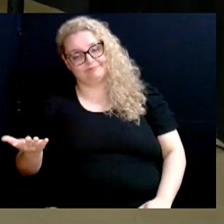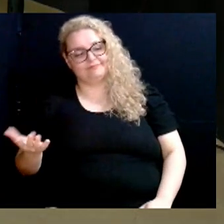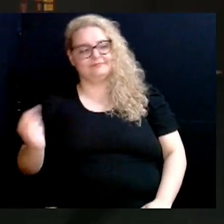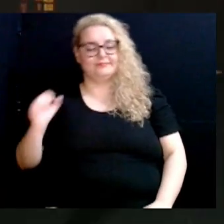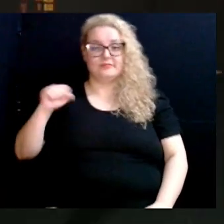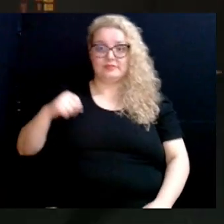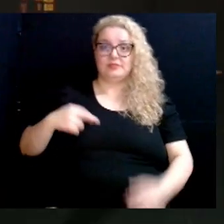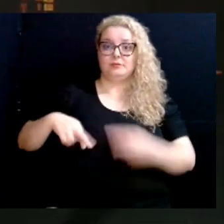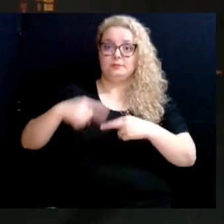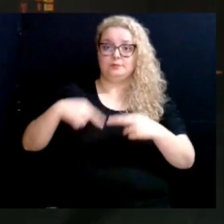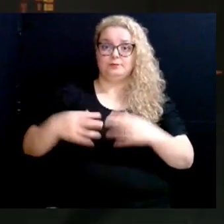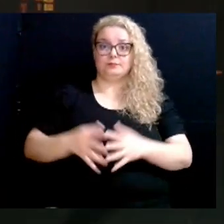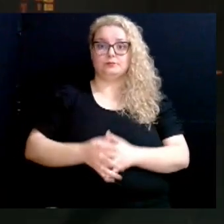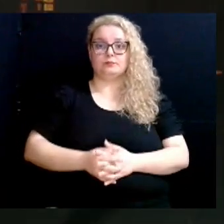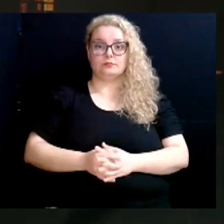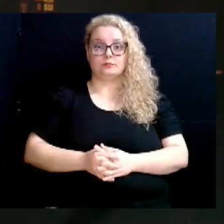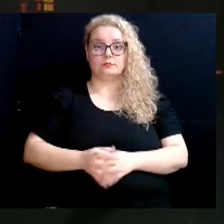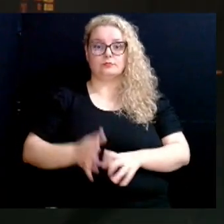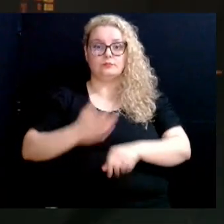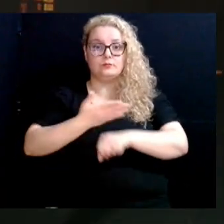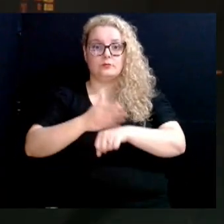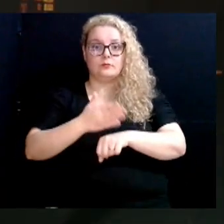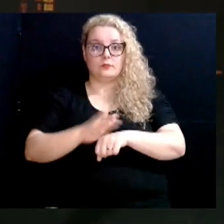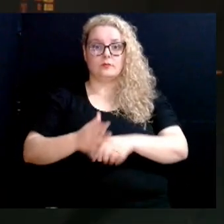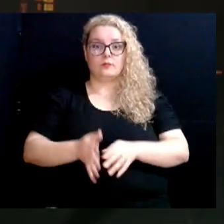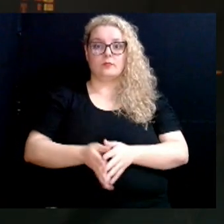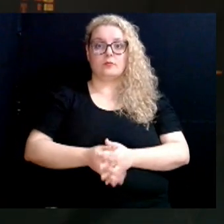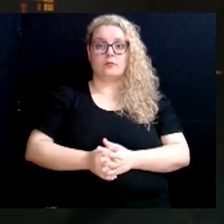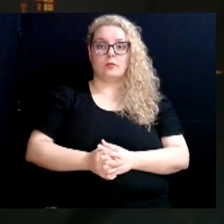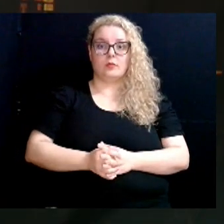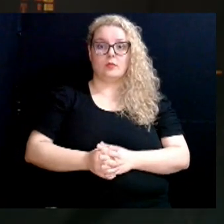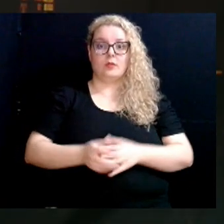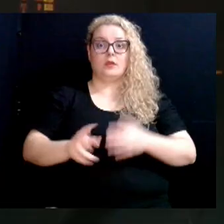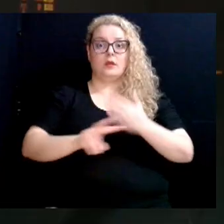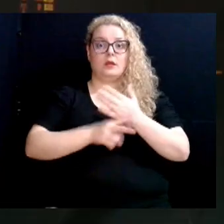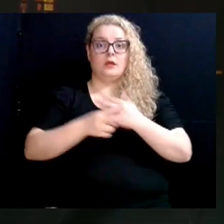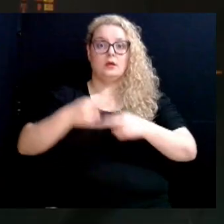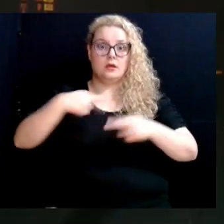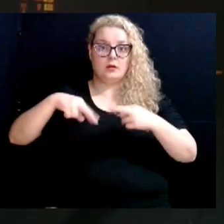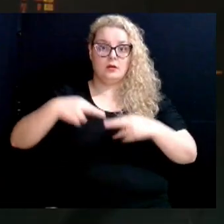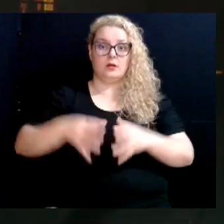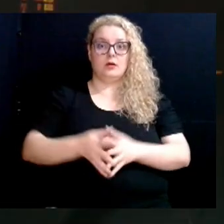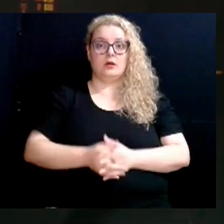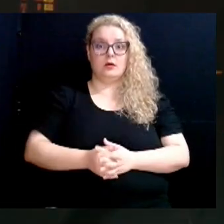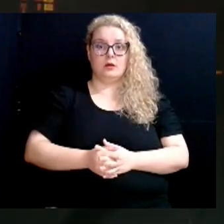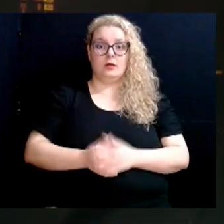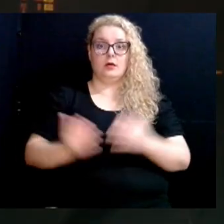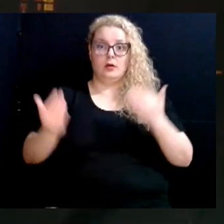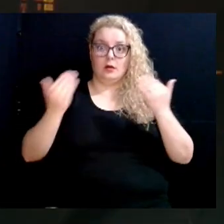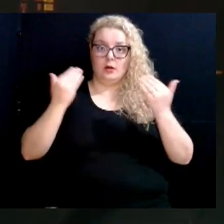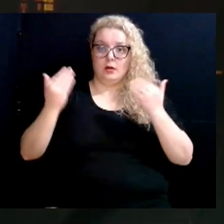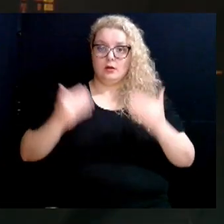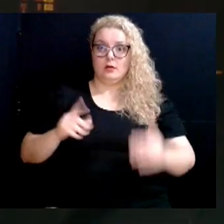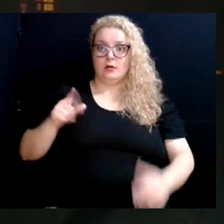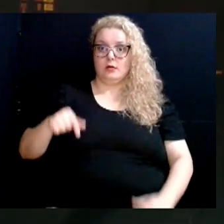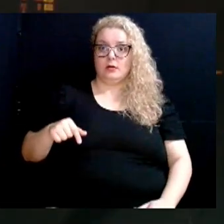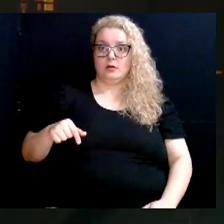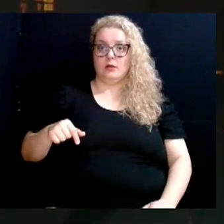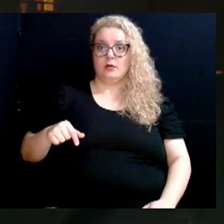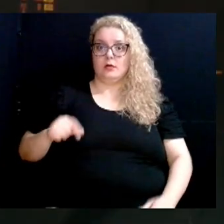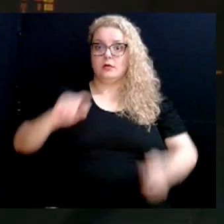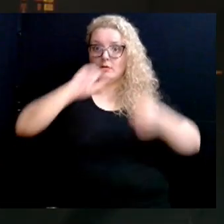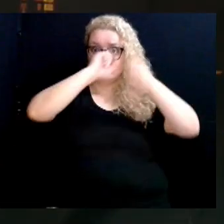muito com o treino, que acaba também gerando, e tem a ver com comparação é o transtorno